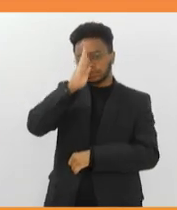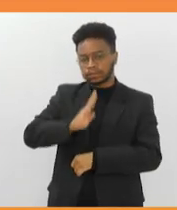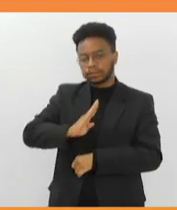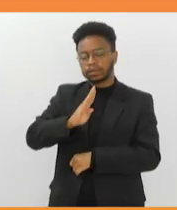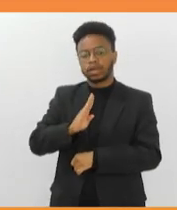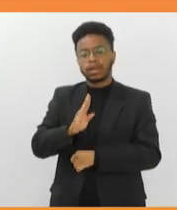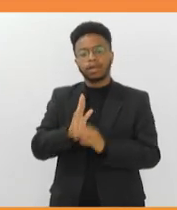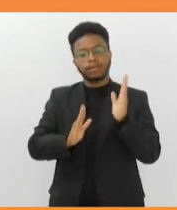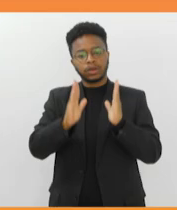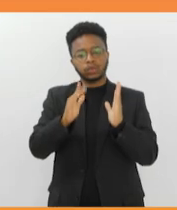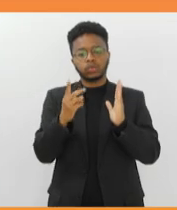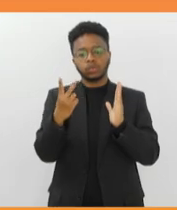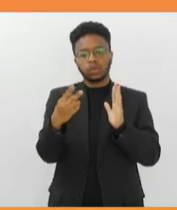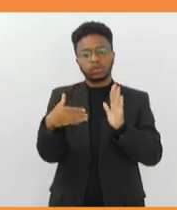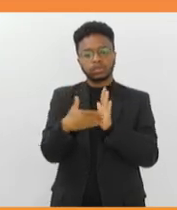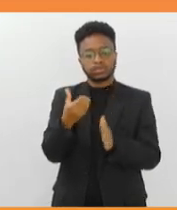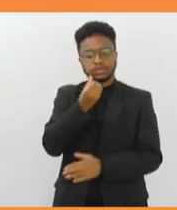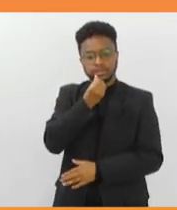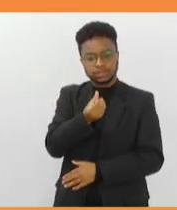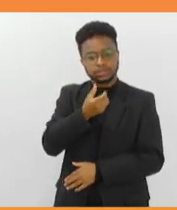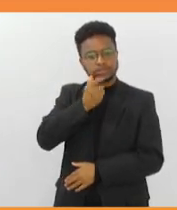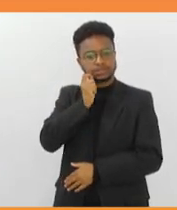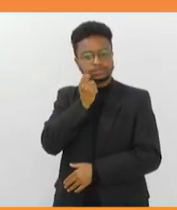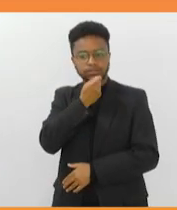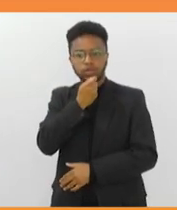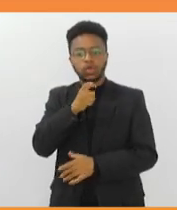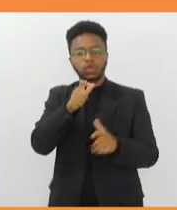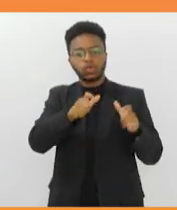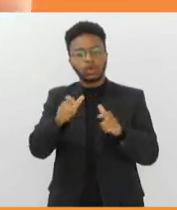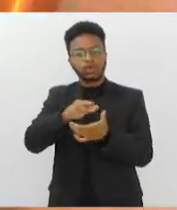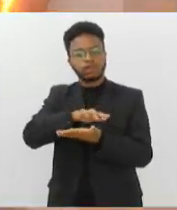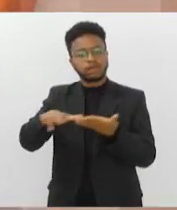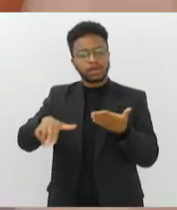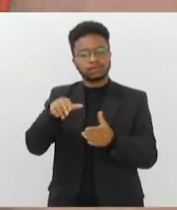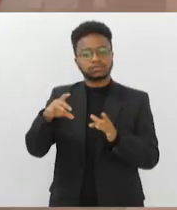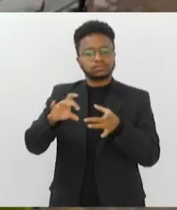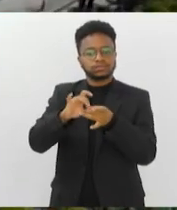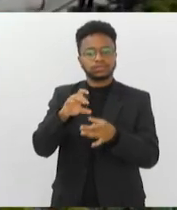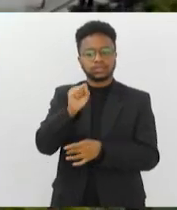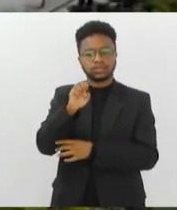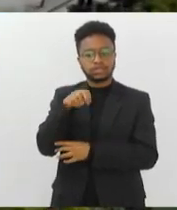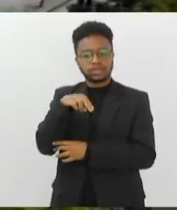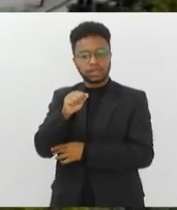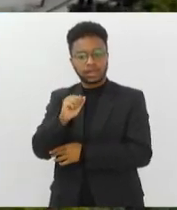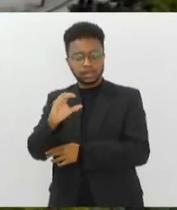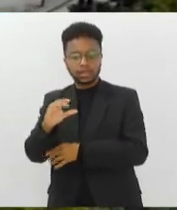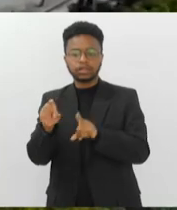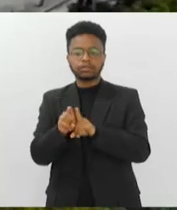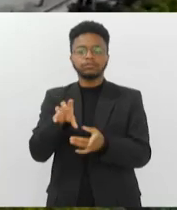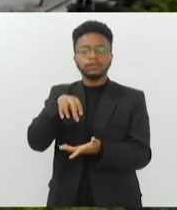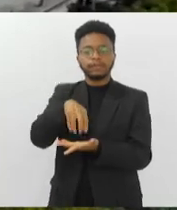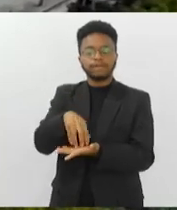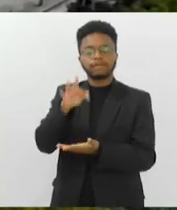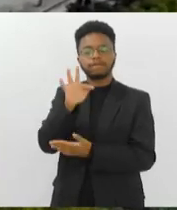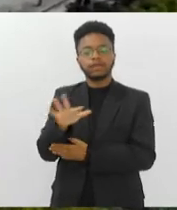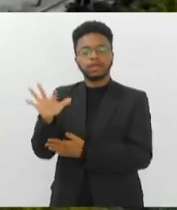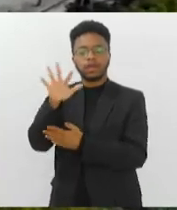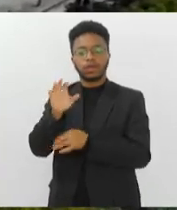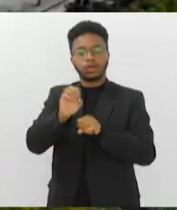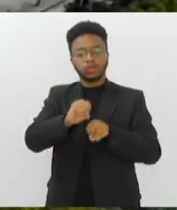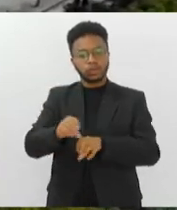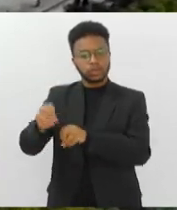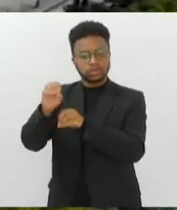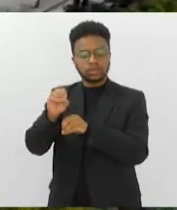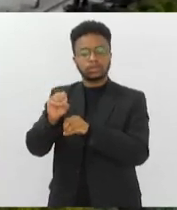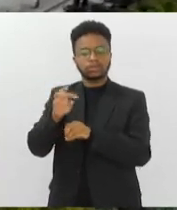de 2 a 6 de setembro em várias unidades do Senac Rio. O Centro Federal de Educação Tecnológica Celso Sukhov